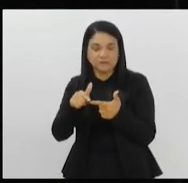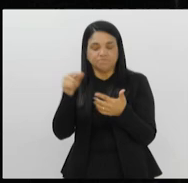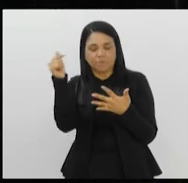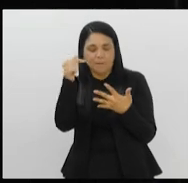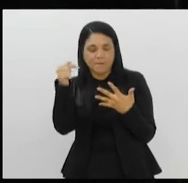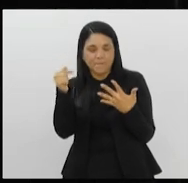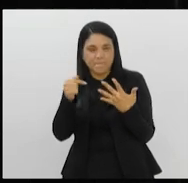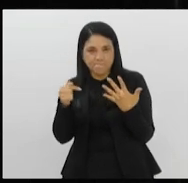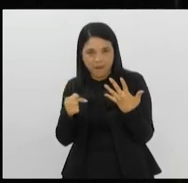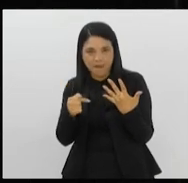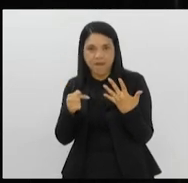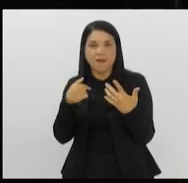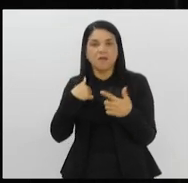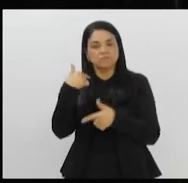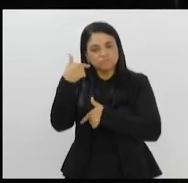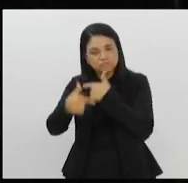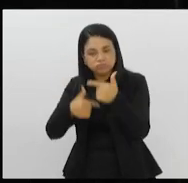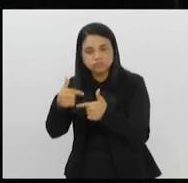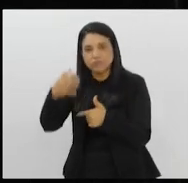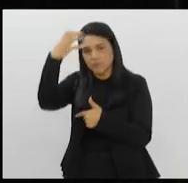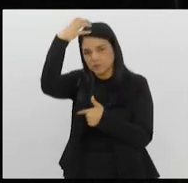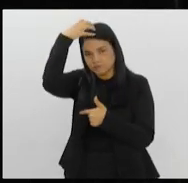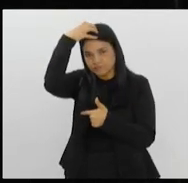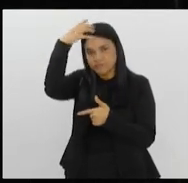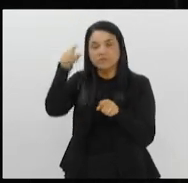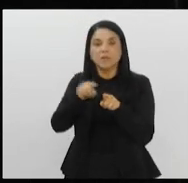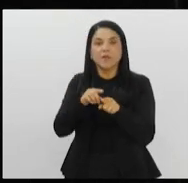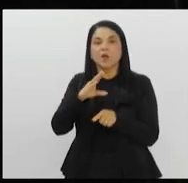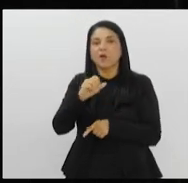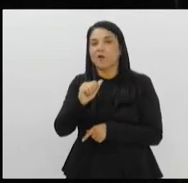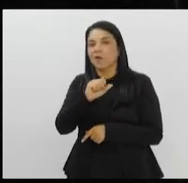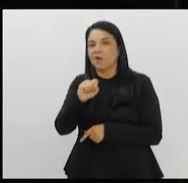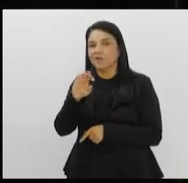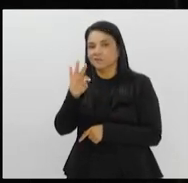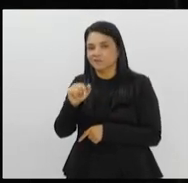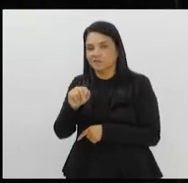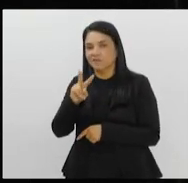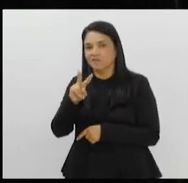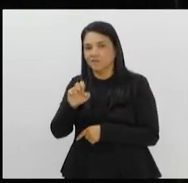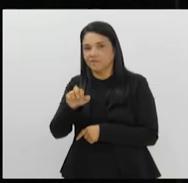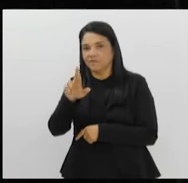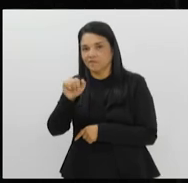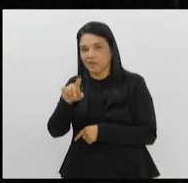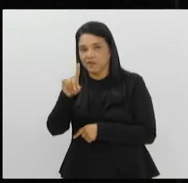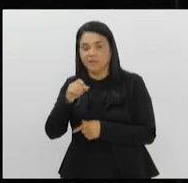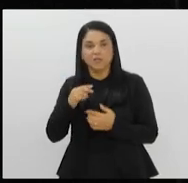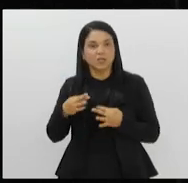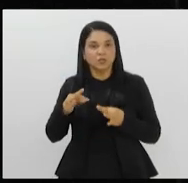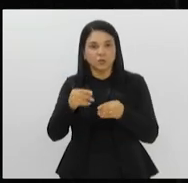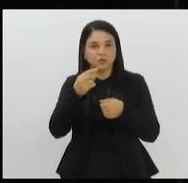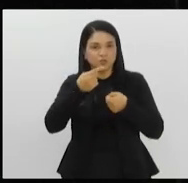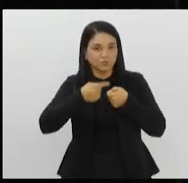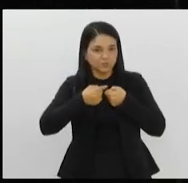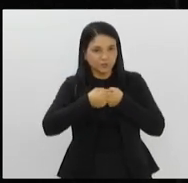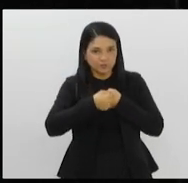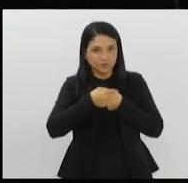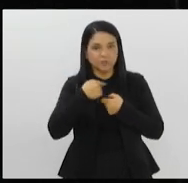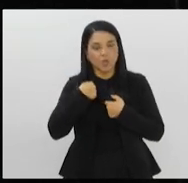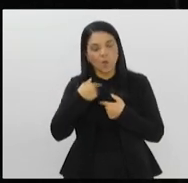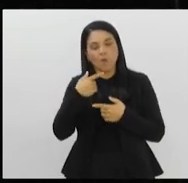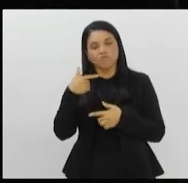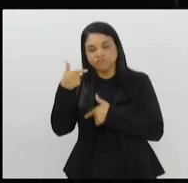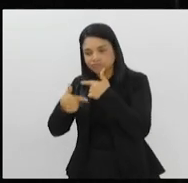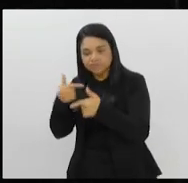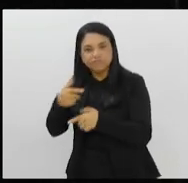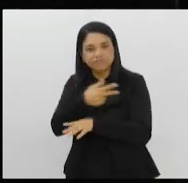muito, né, por Angra dos Reis, pela Costa Verde e por todos os municípios, né, por onde eu passei